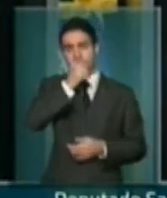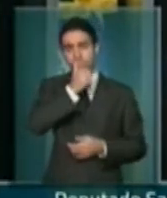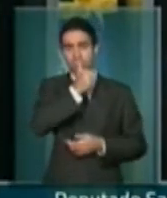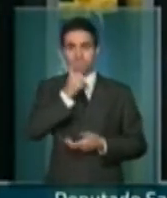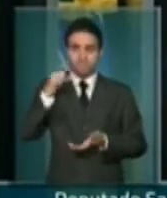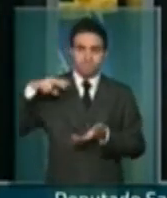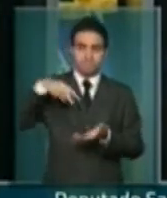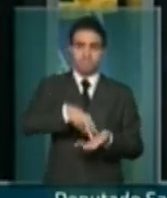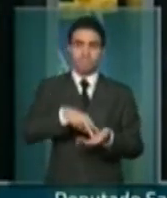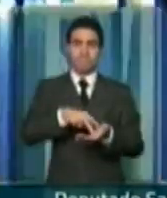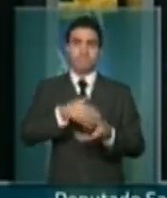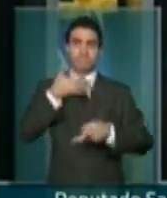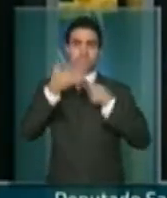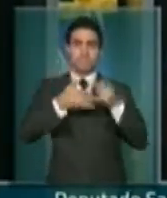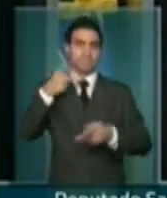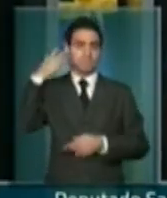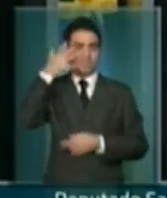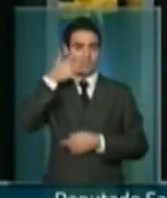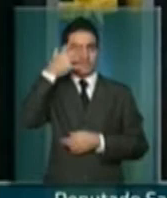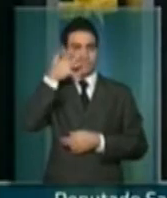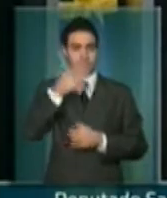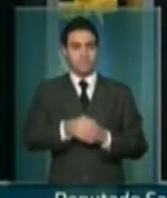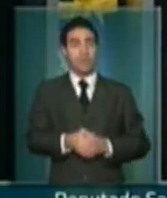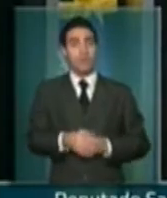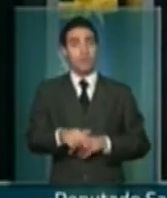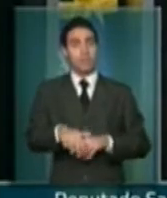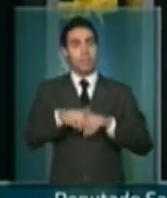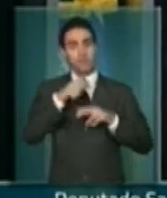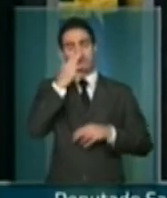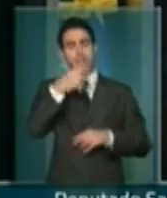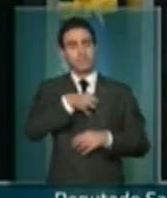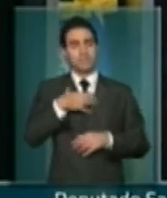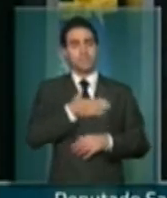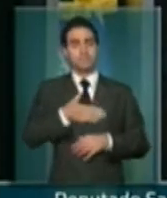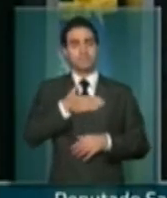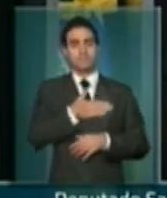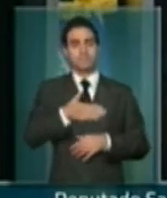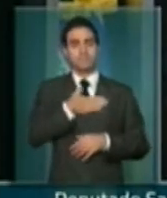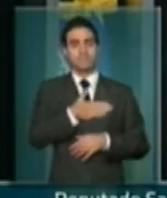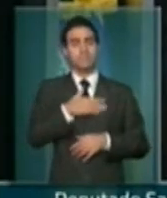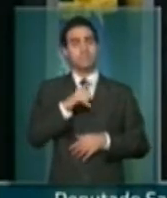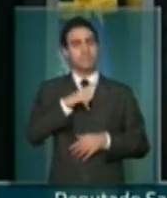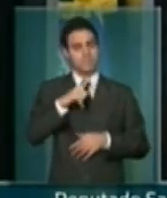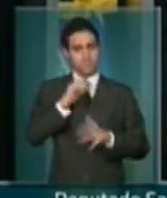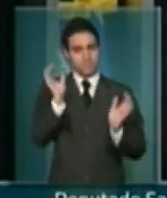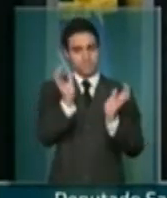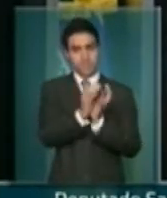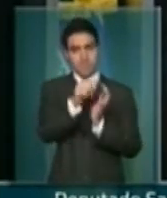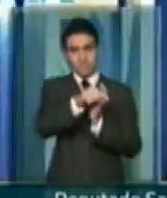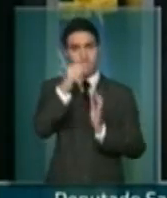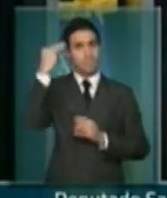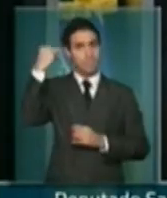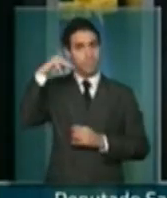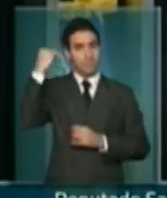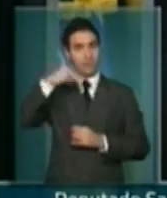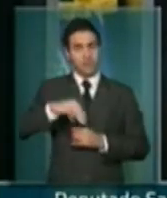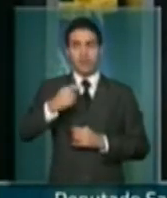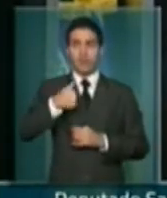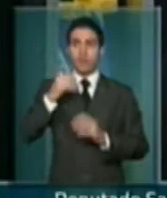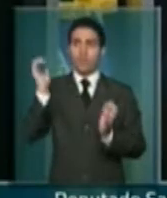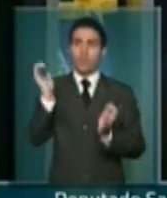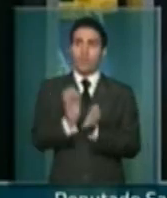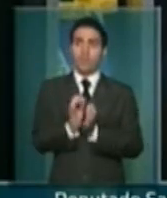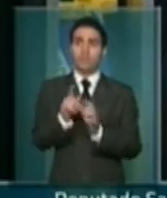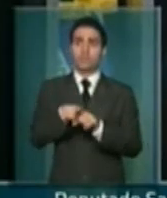com muita satisfação, eu vejo que grande parte da bancada do Maranhão, grande